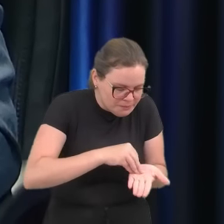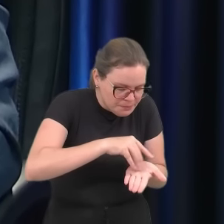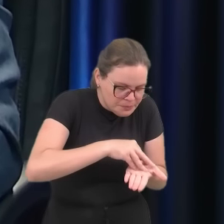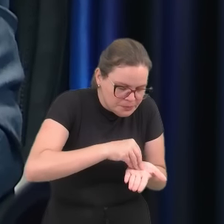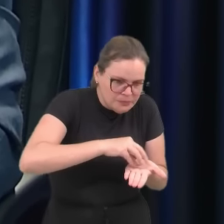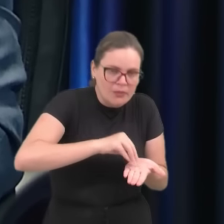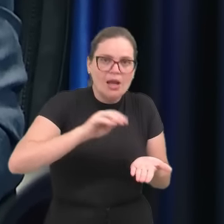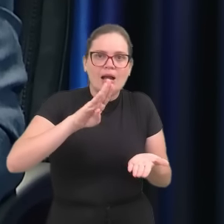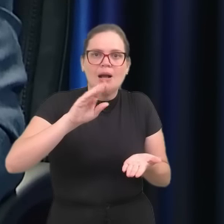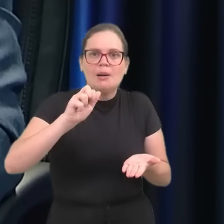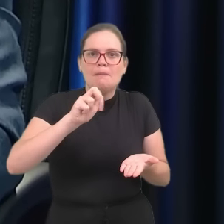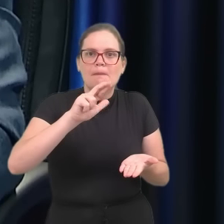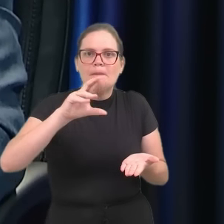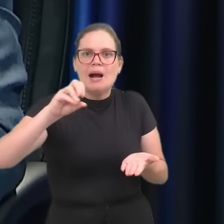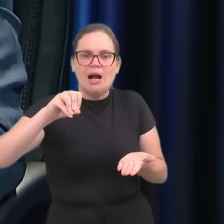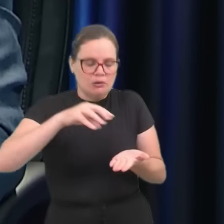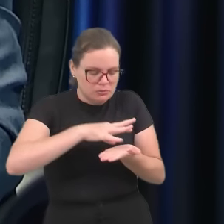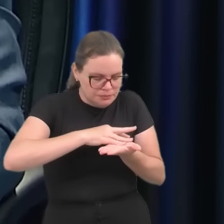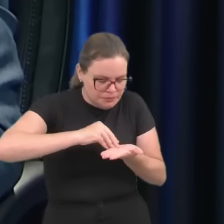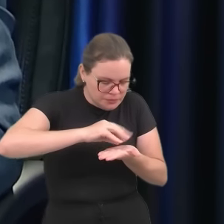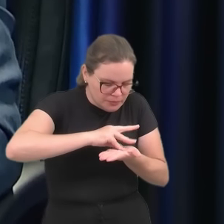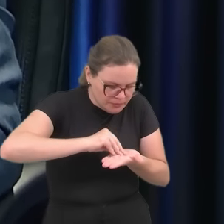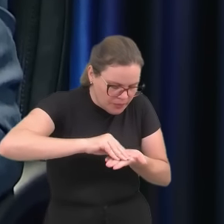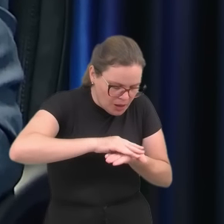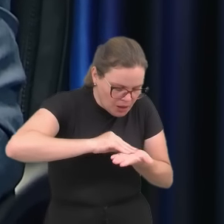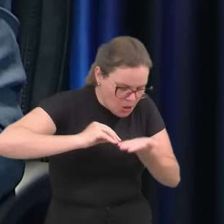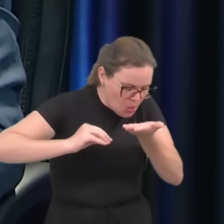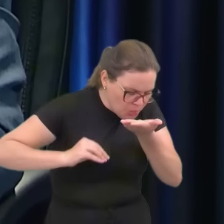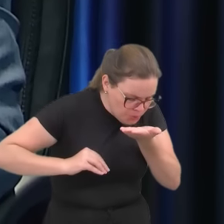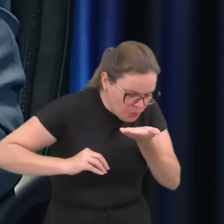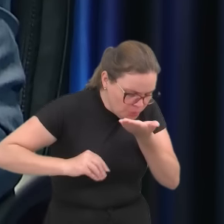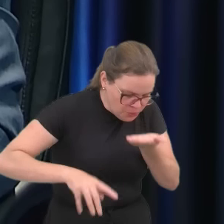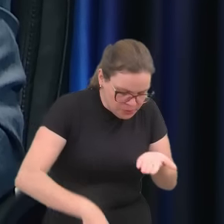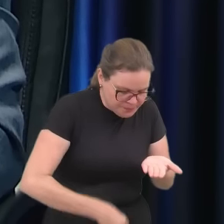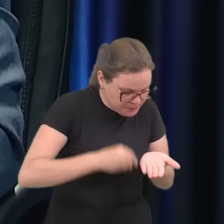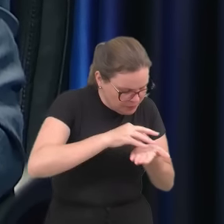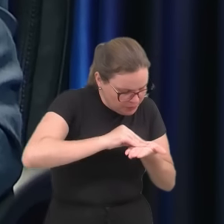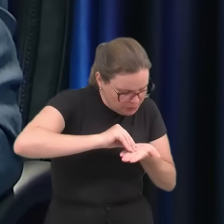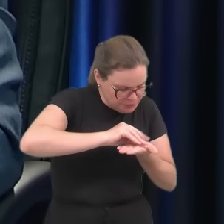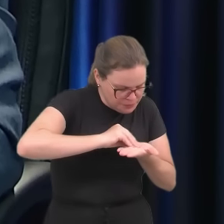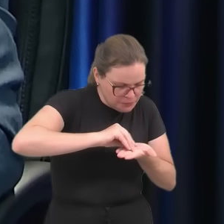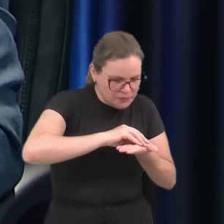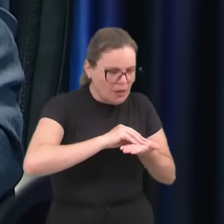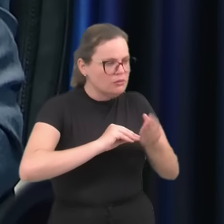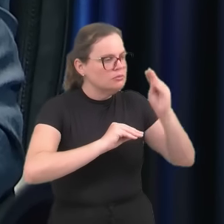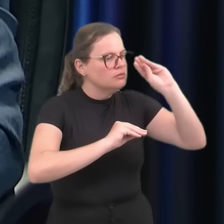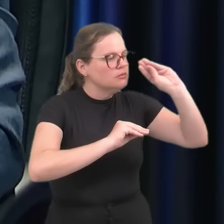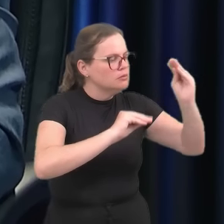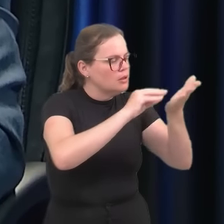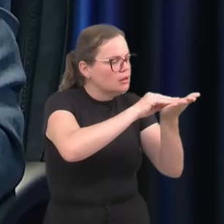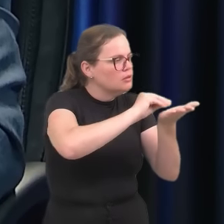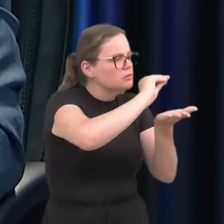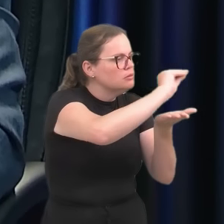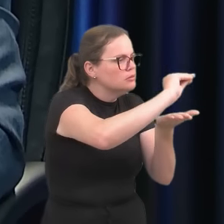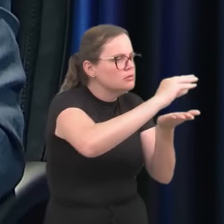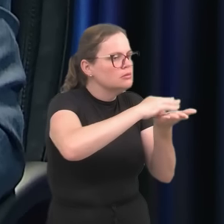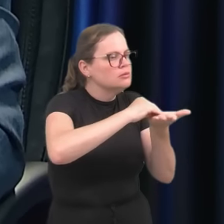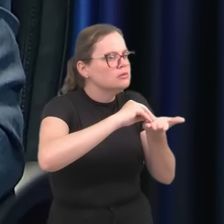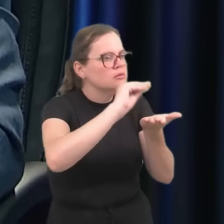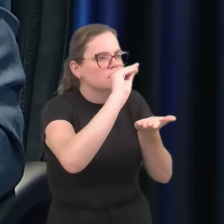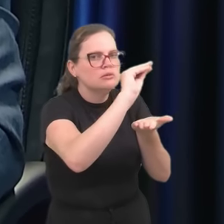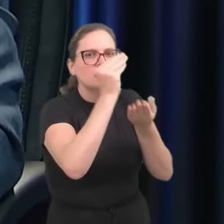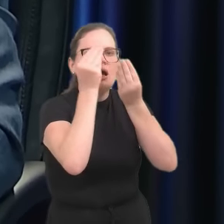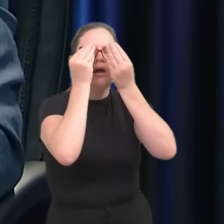esse mistério revelado. Então, Jesus ele misturou a sua saliva com o pó da terra. O que é o pó da terra? É o barro, que